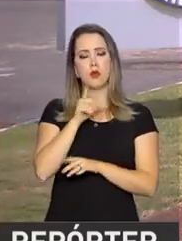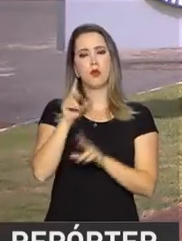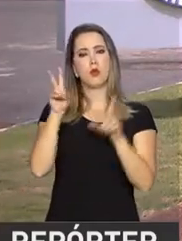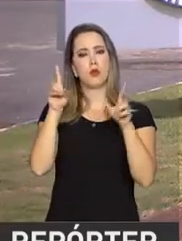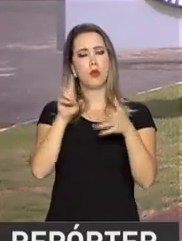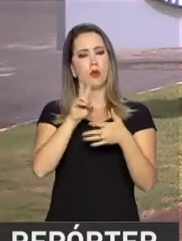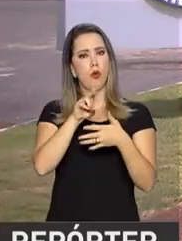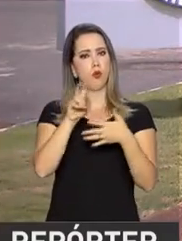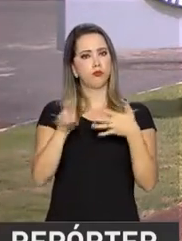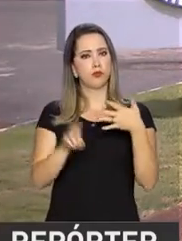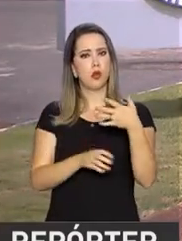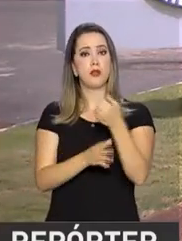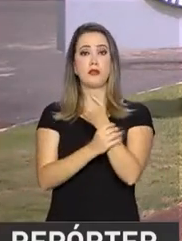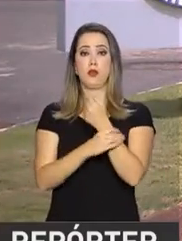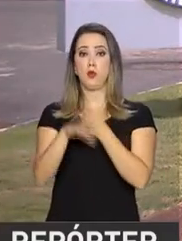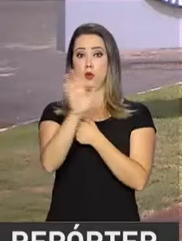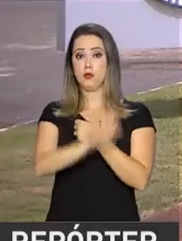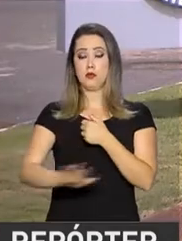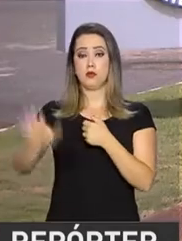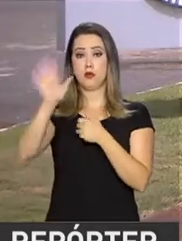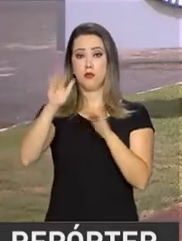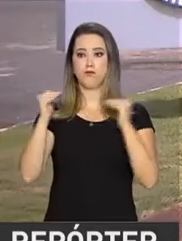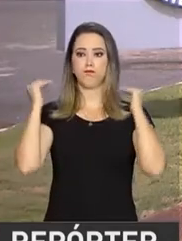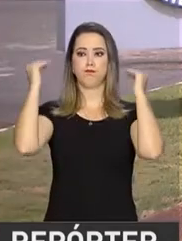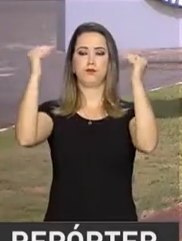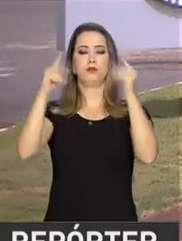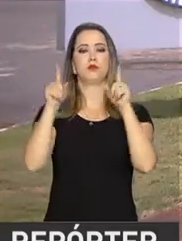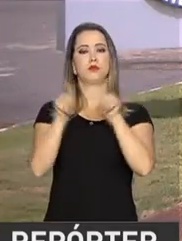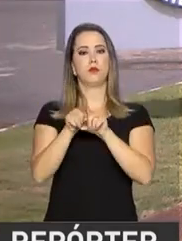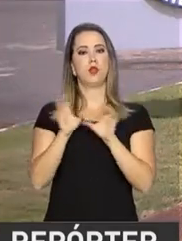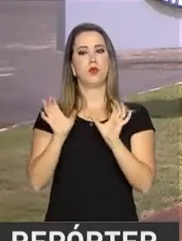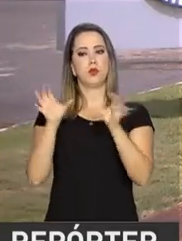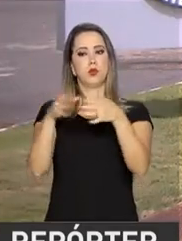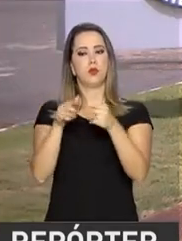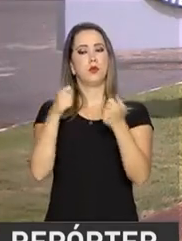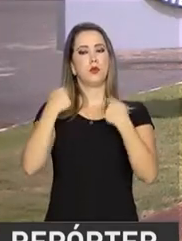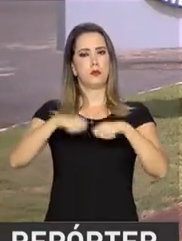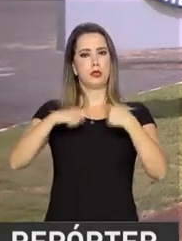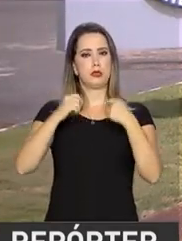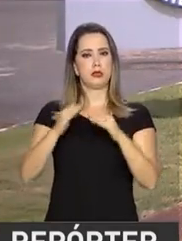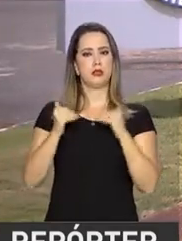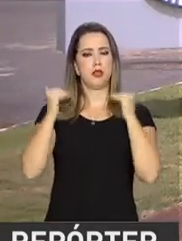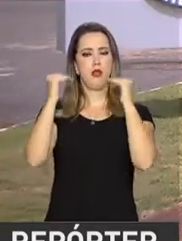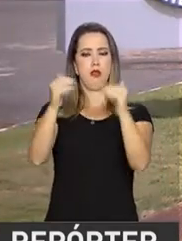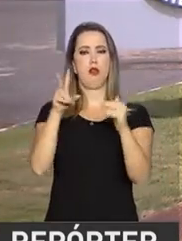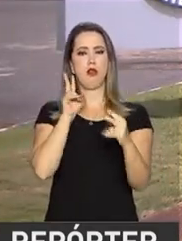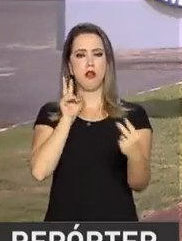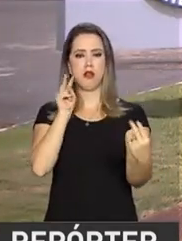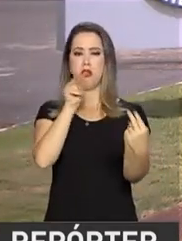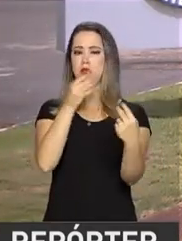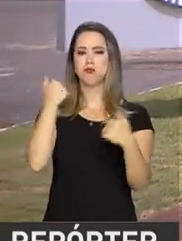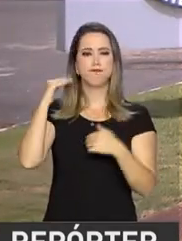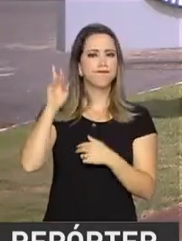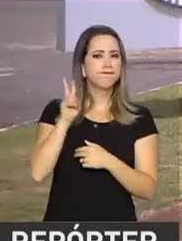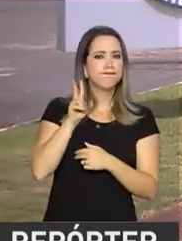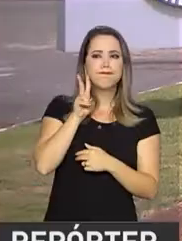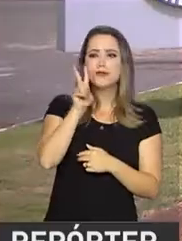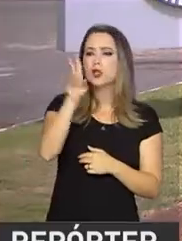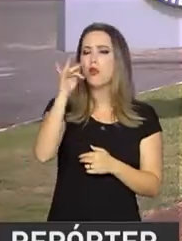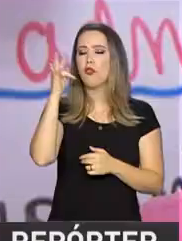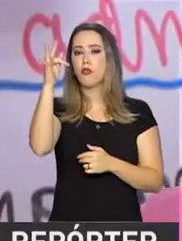à segurança nacional e para fazer parte desse time é preciso ir além do que um concurso comum